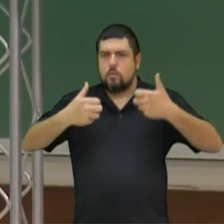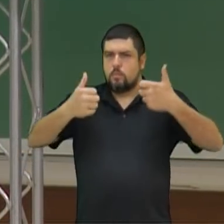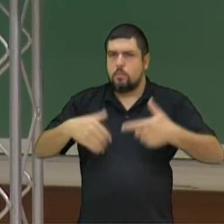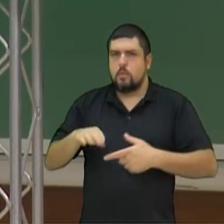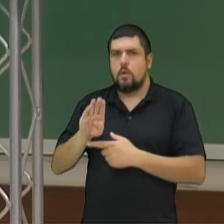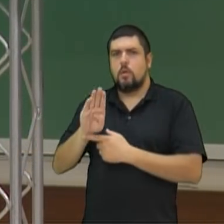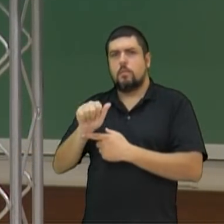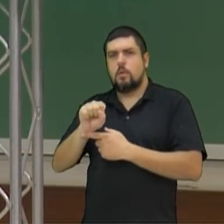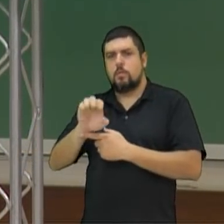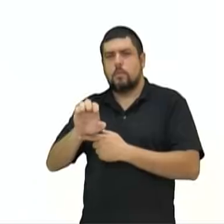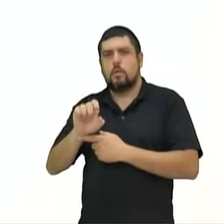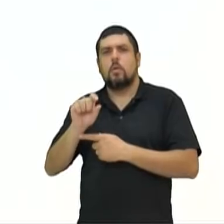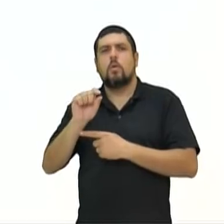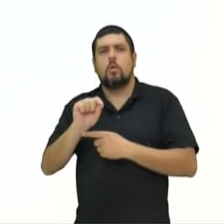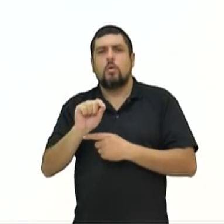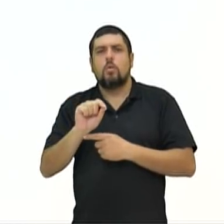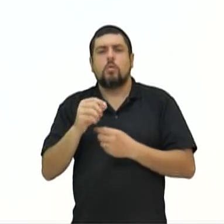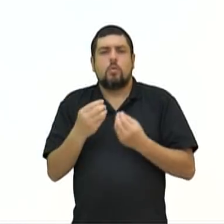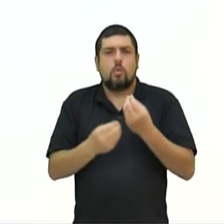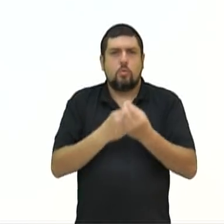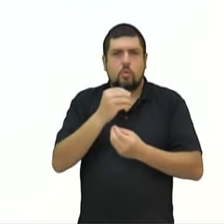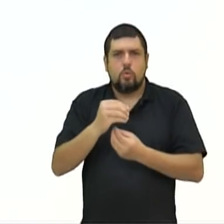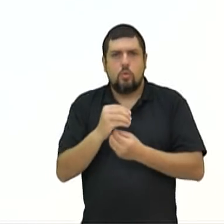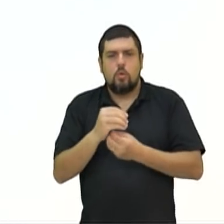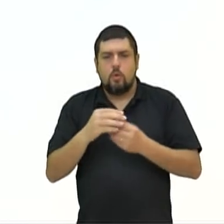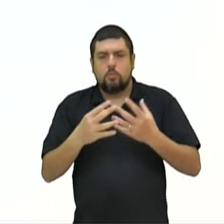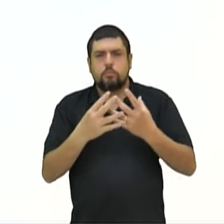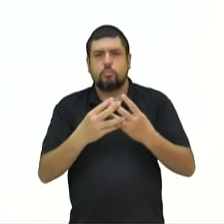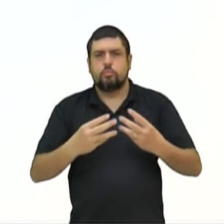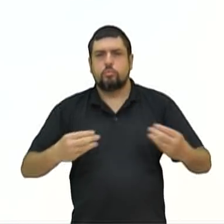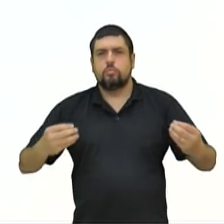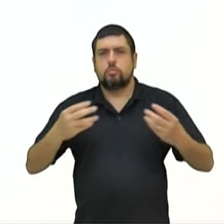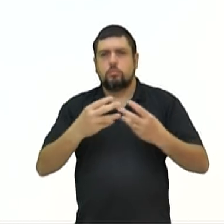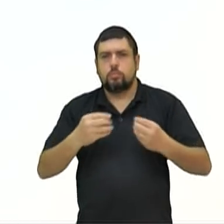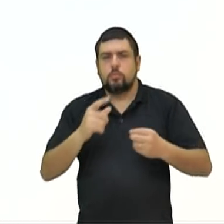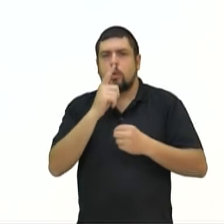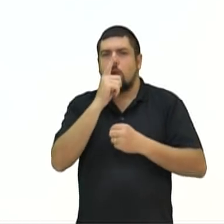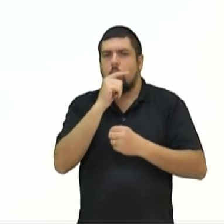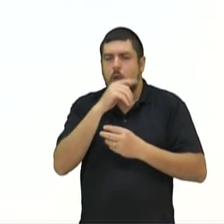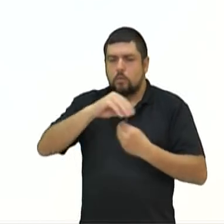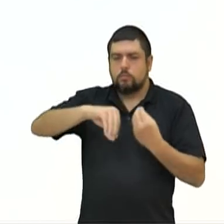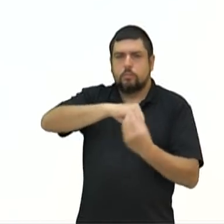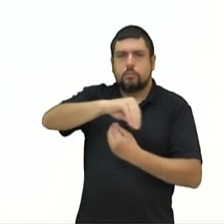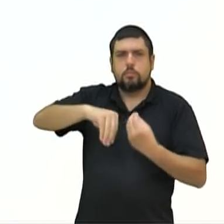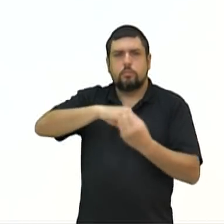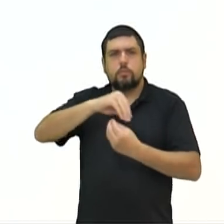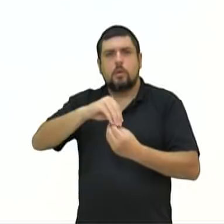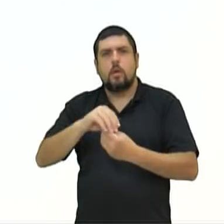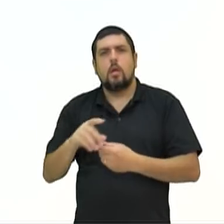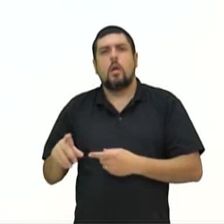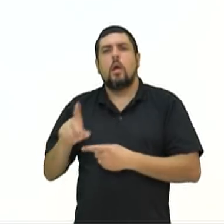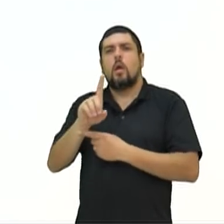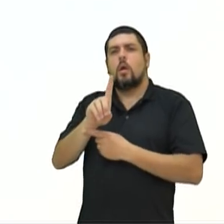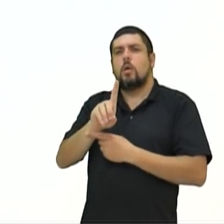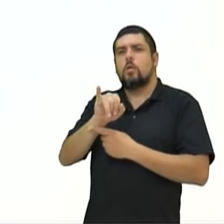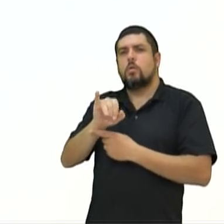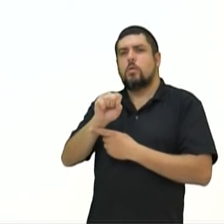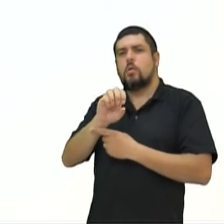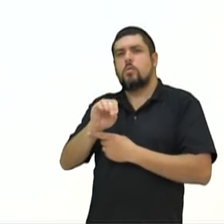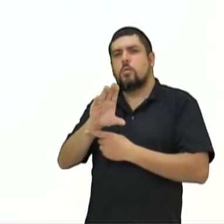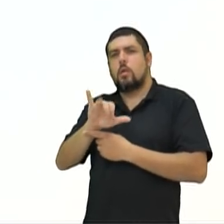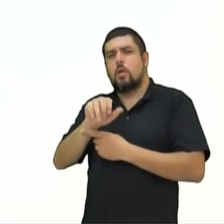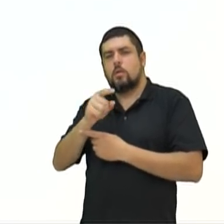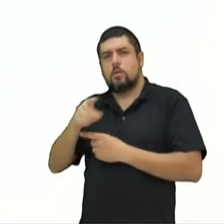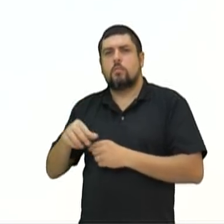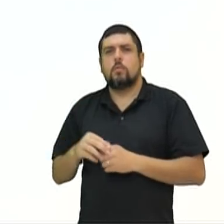bases, sofrem o processo de dissociação quando dissolvidas em água. O que é dissociação? A dupla que